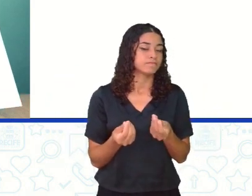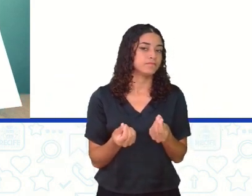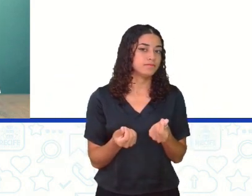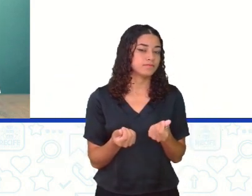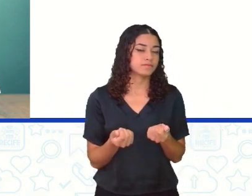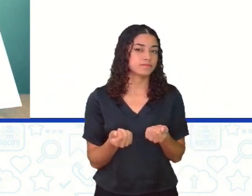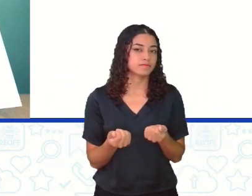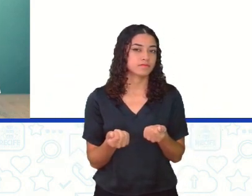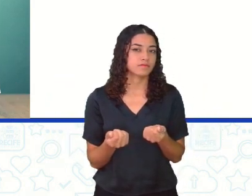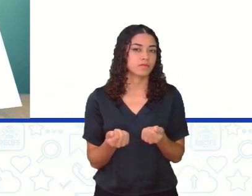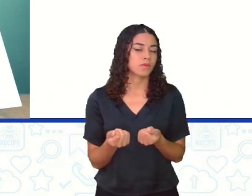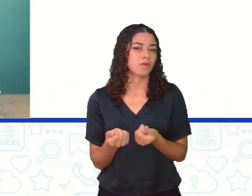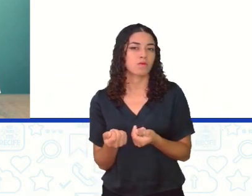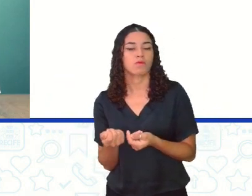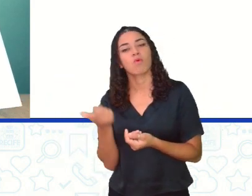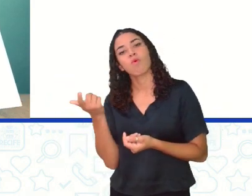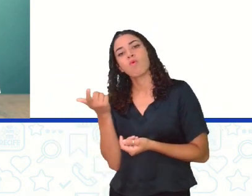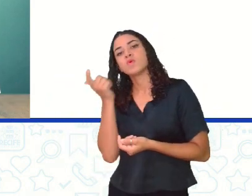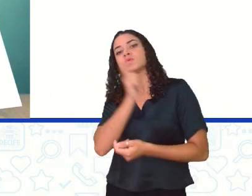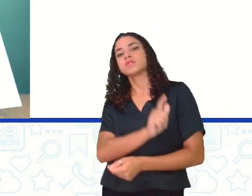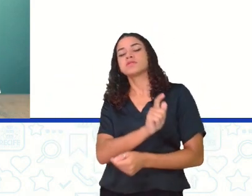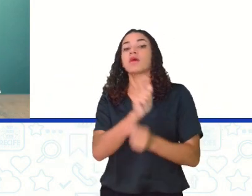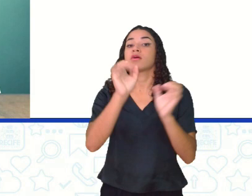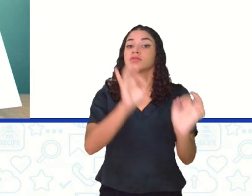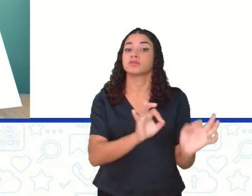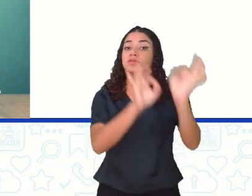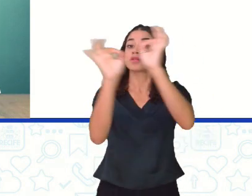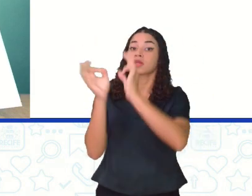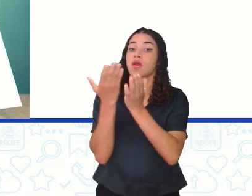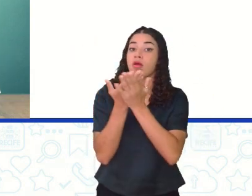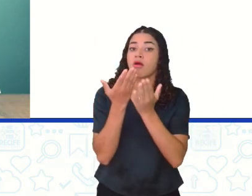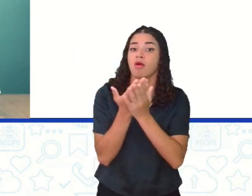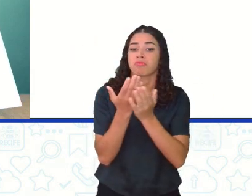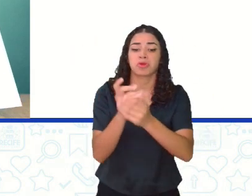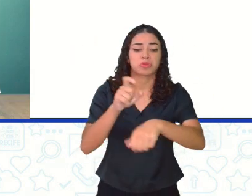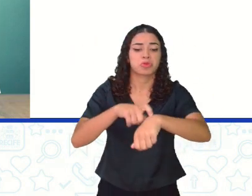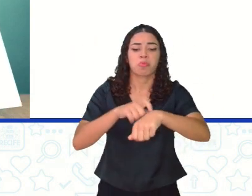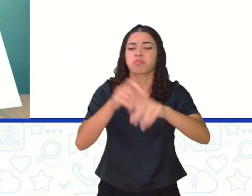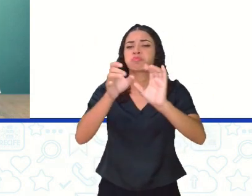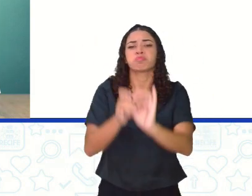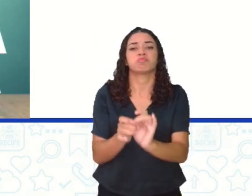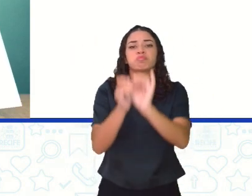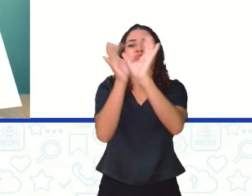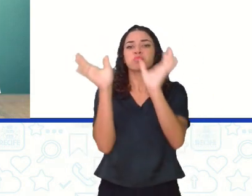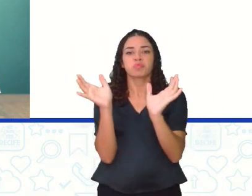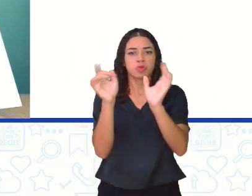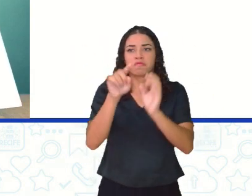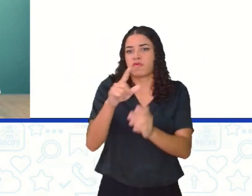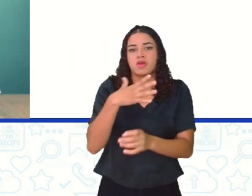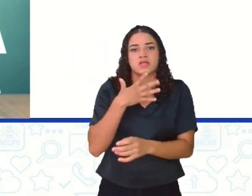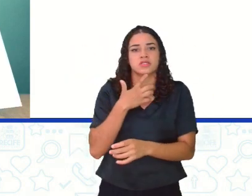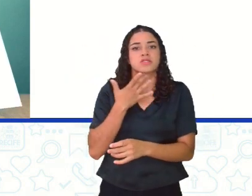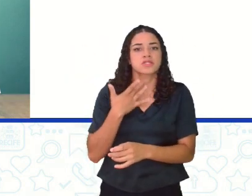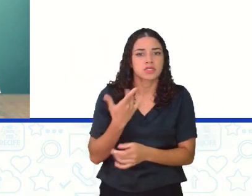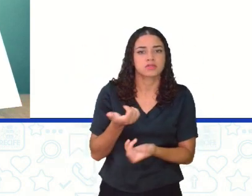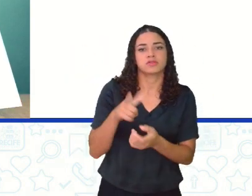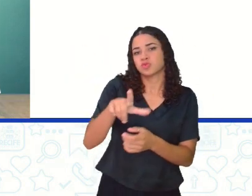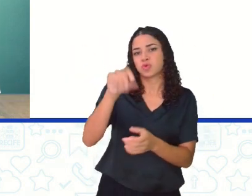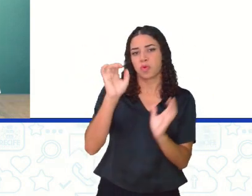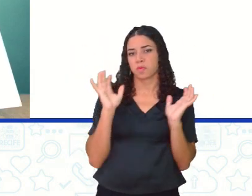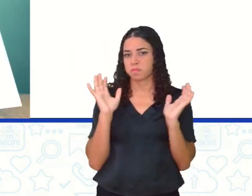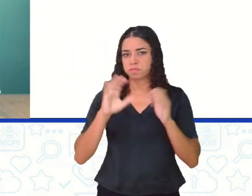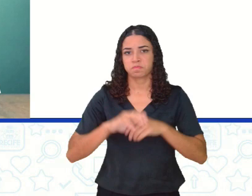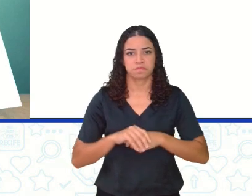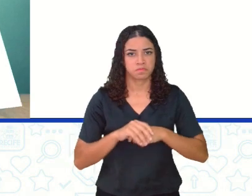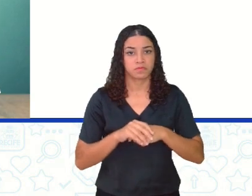a questão aí do YouTube, vocês vão poder assistir a nossa aula o tempo que vocês quiserem, o momento que vocês quiserem. E